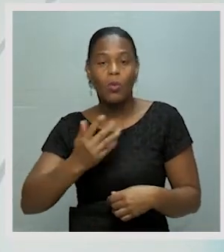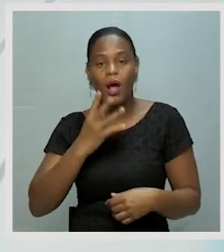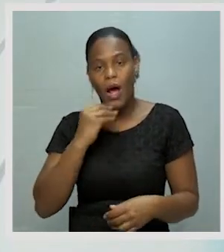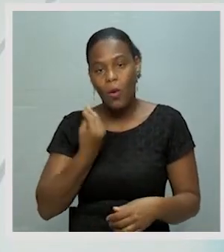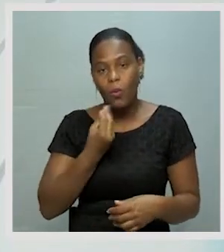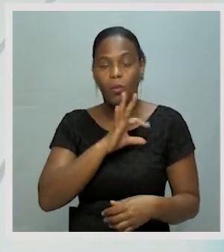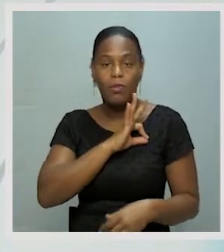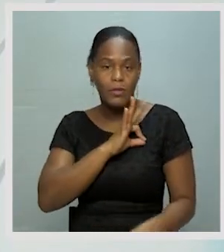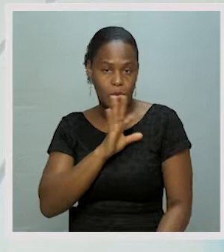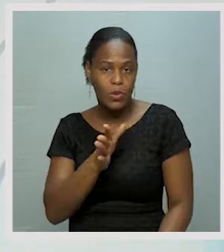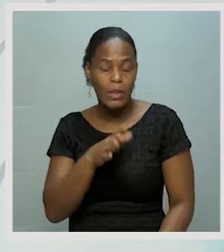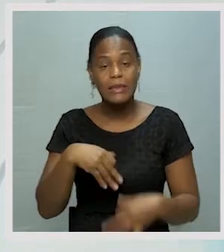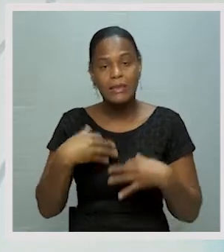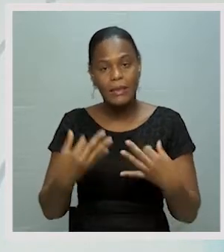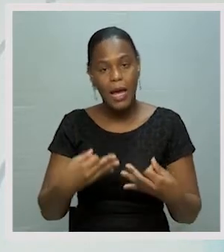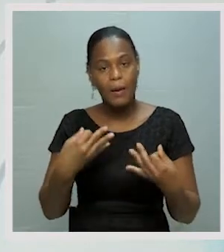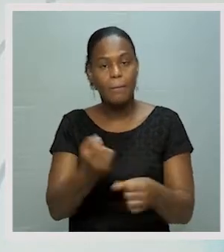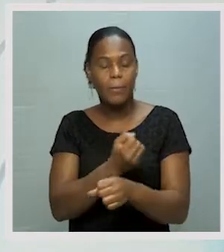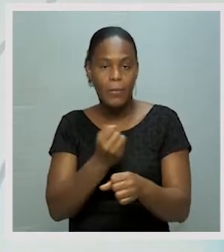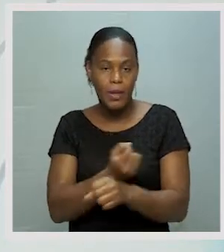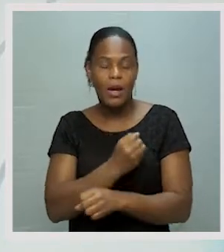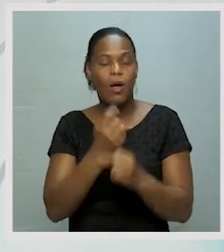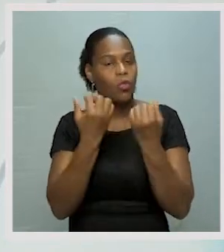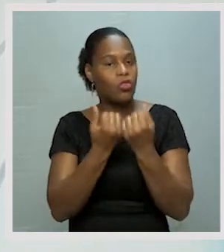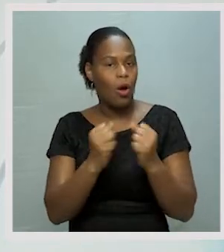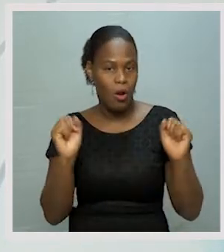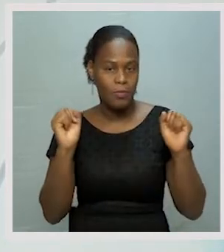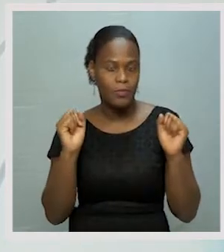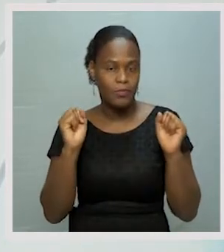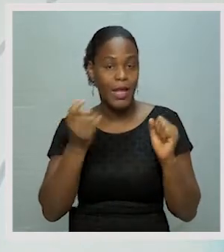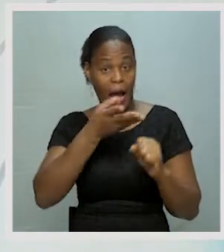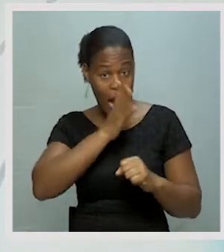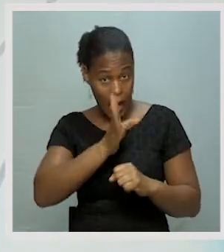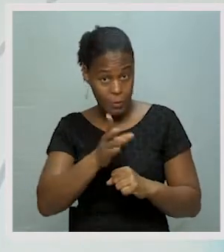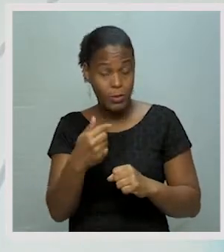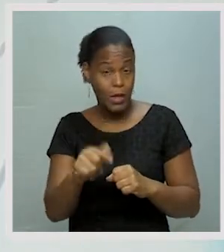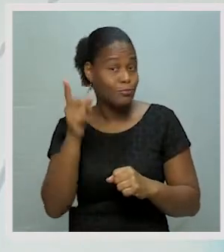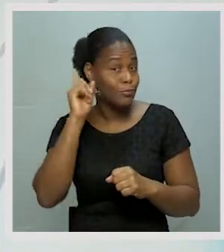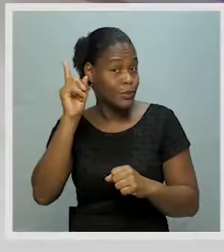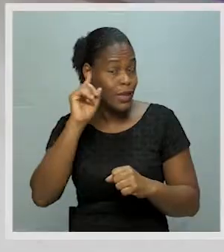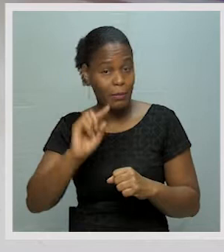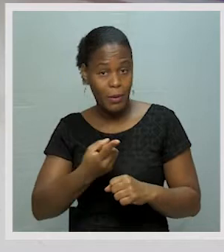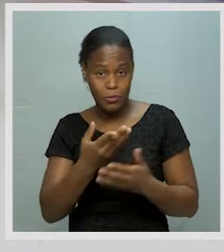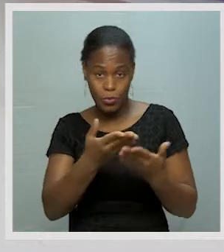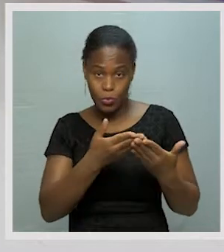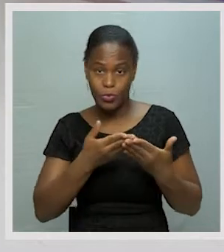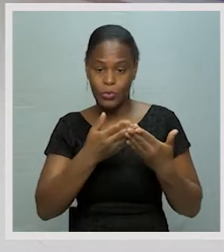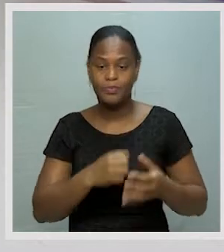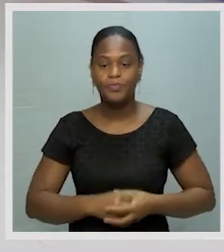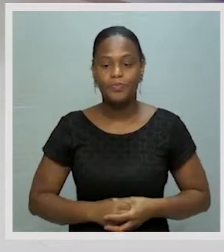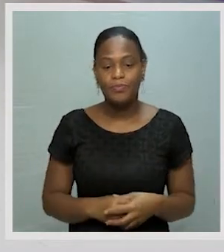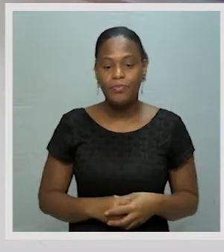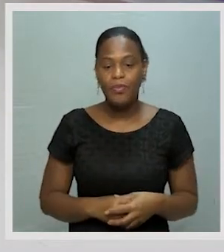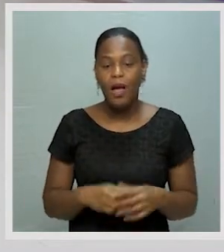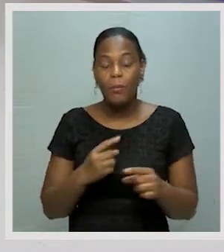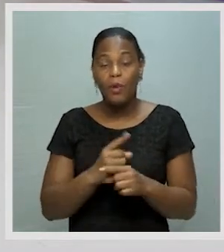professores, sempre estar a trabalhar autonomamente. Ganhar este hábito é muito importante para os estudos. Daí que nós falamos de